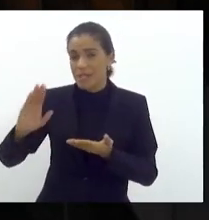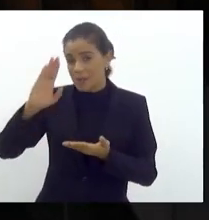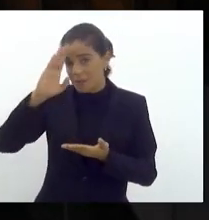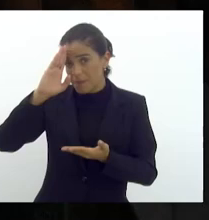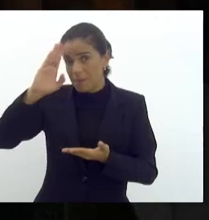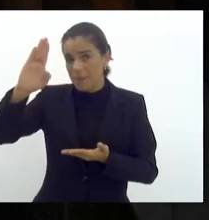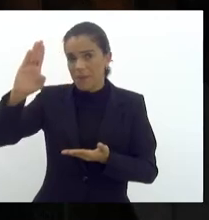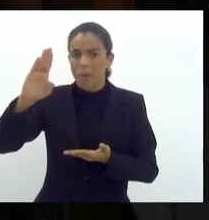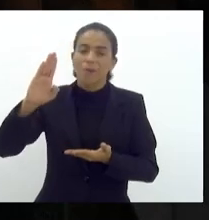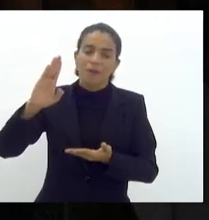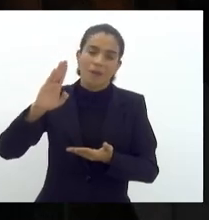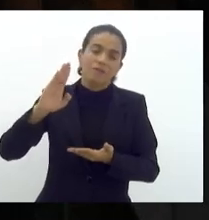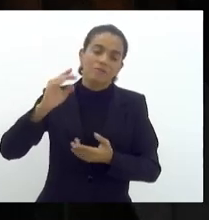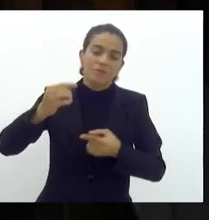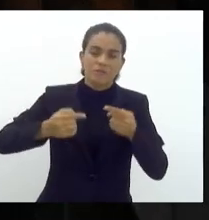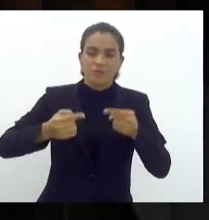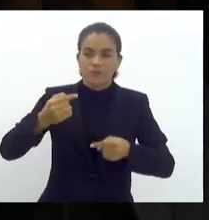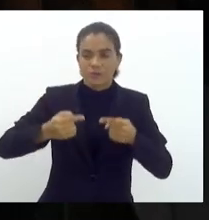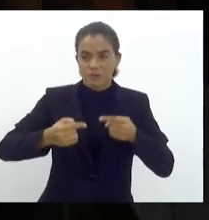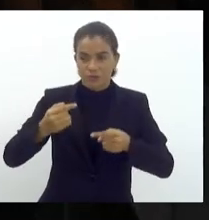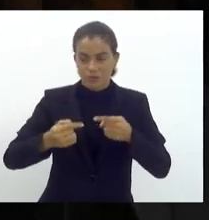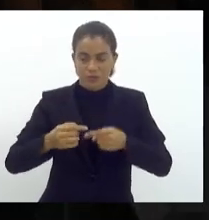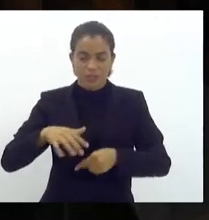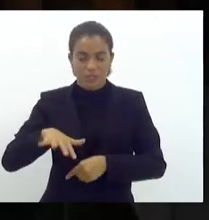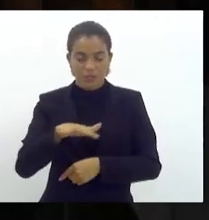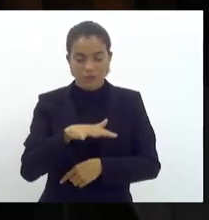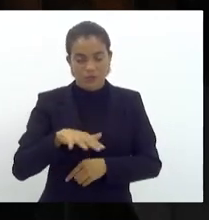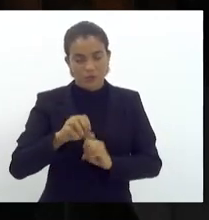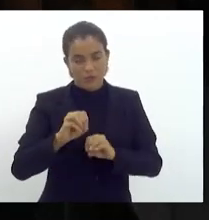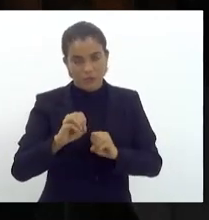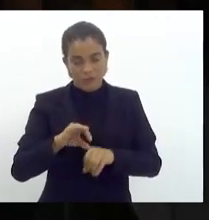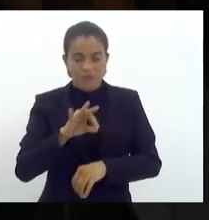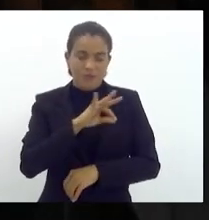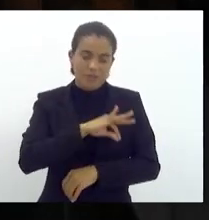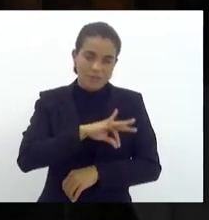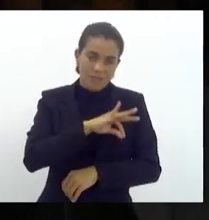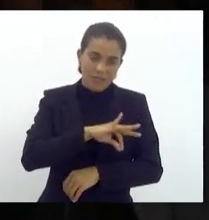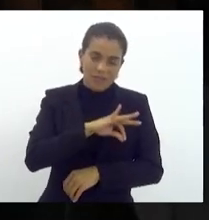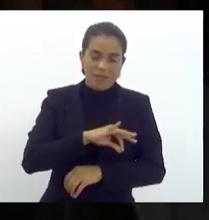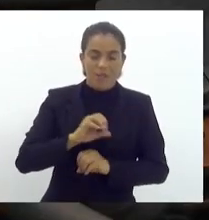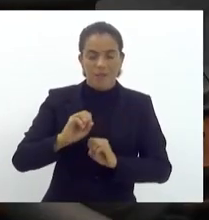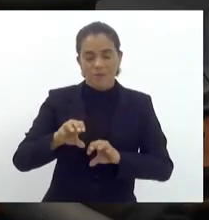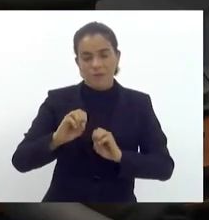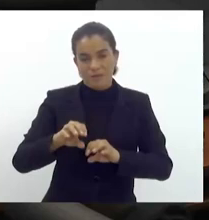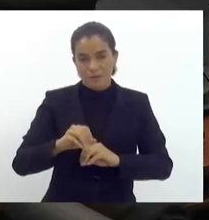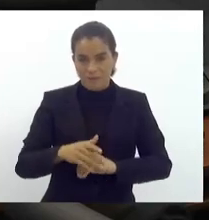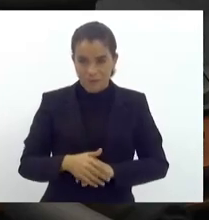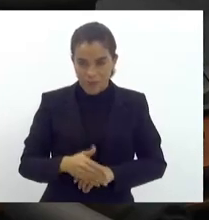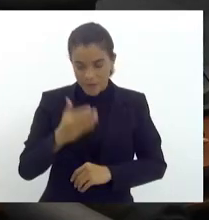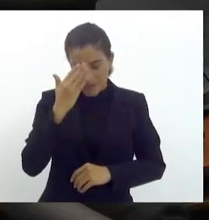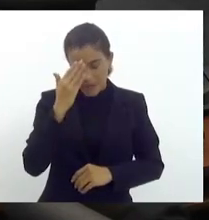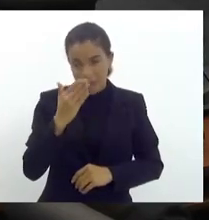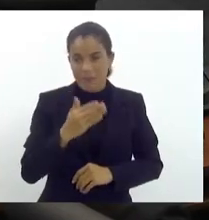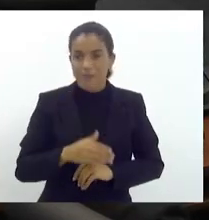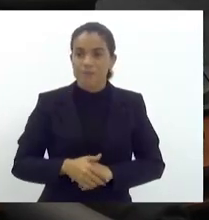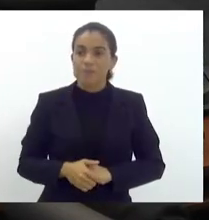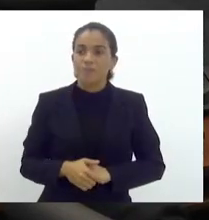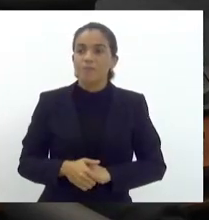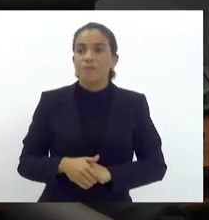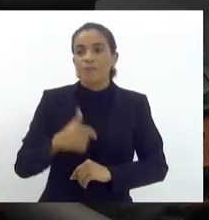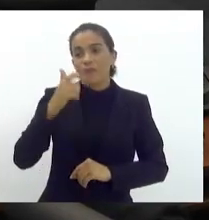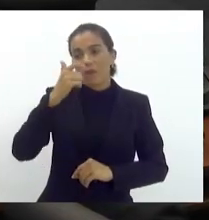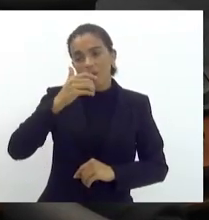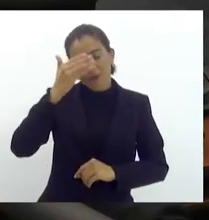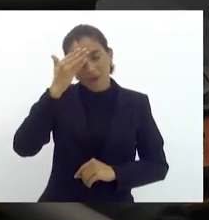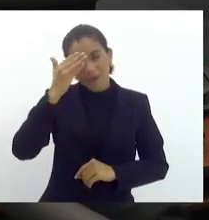prioridade para discutir a questão da educação e o piso nacional de educação muito obrigado senhor presidente Eu que agradeço